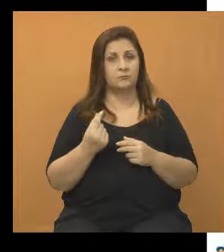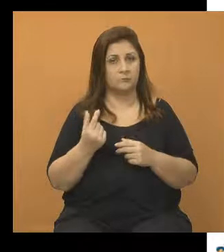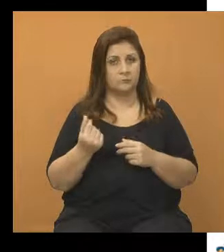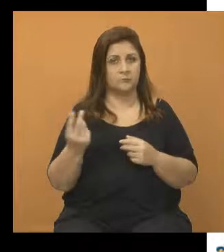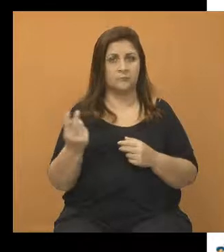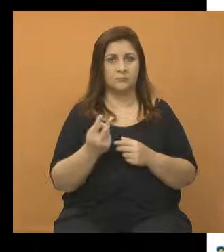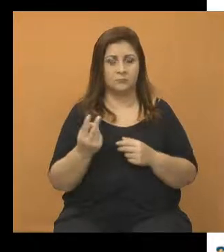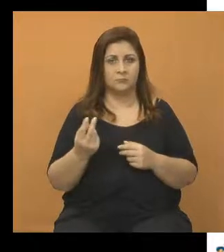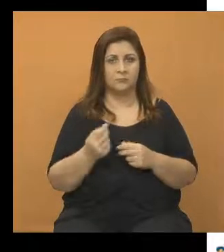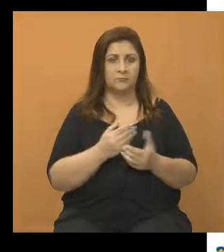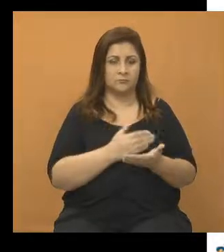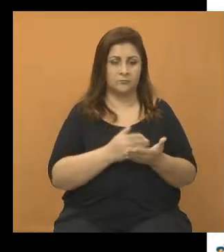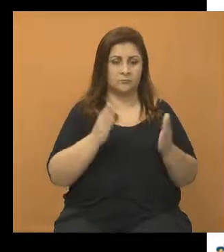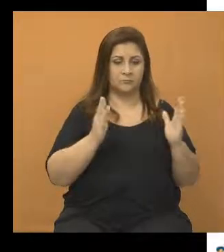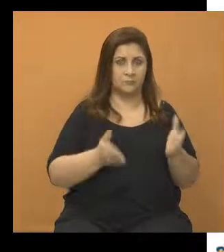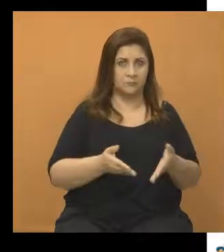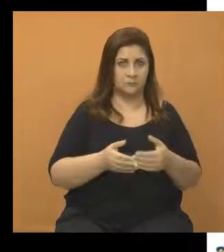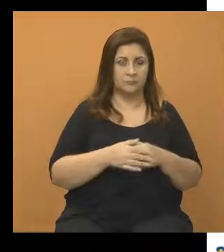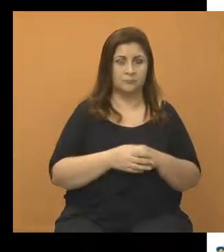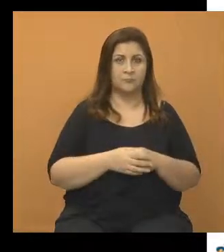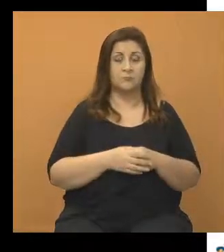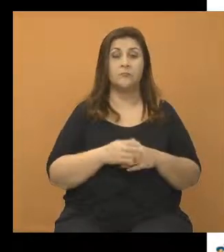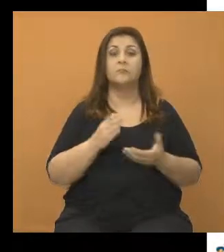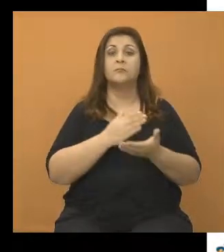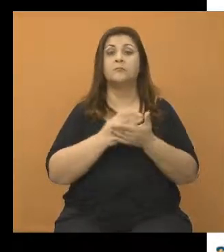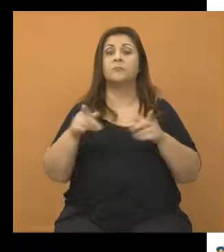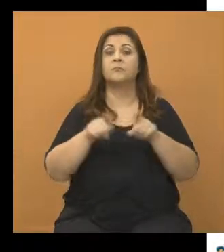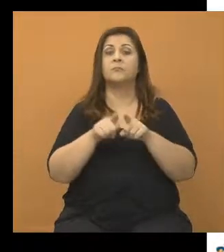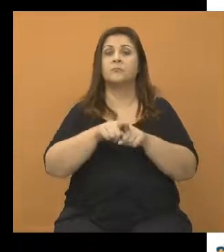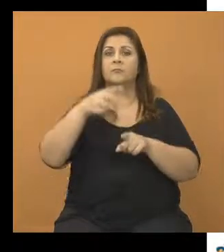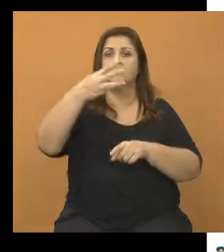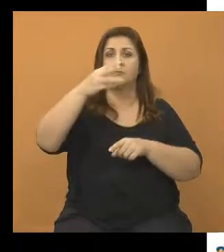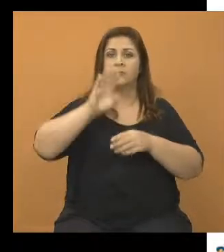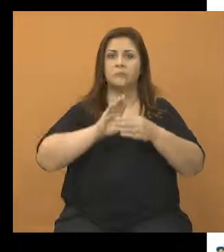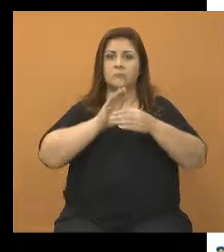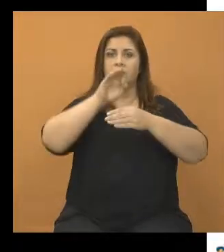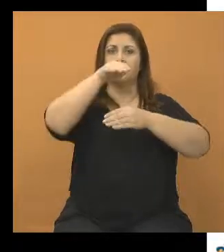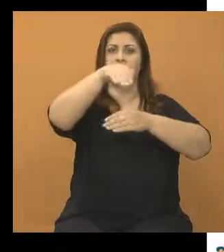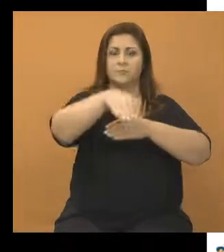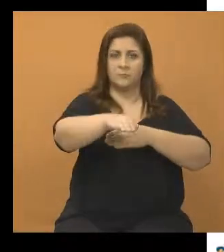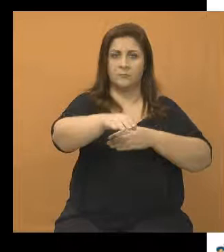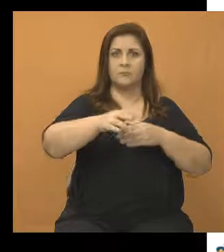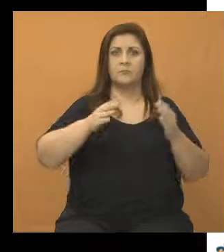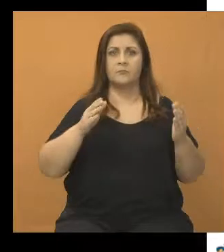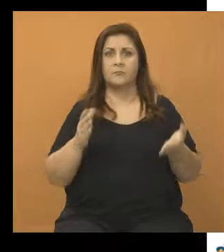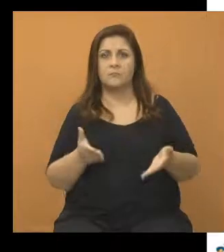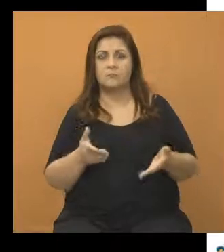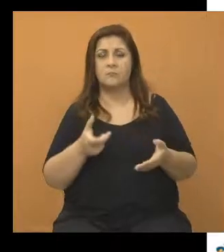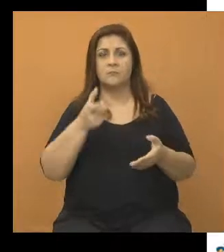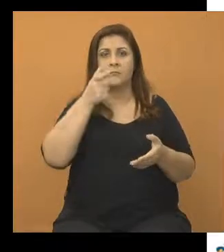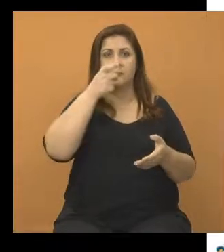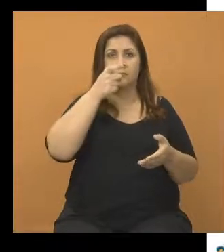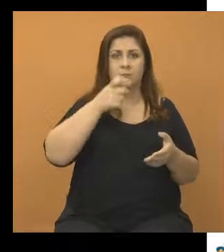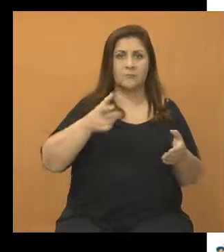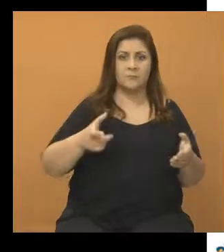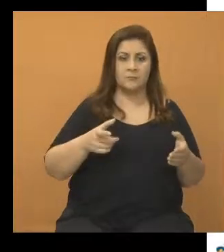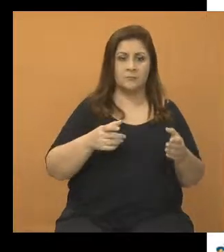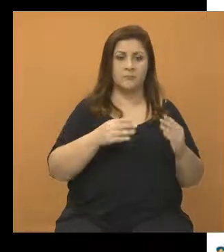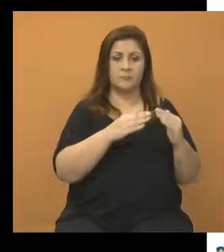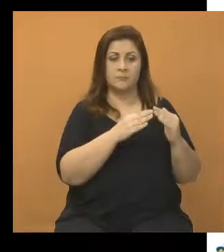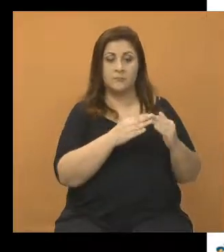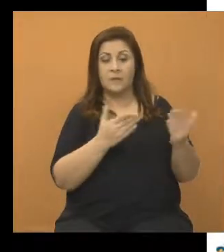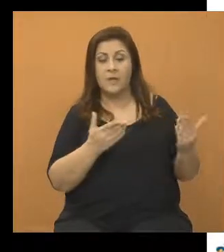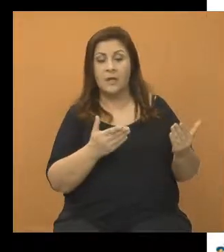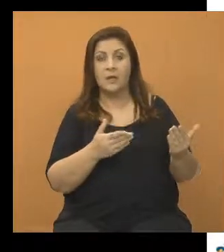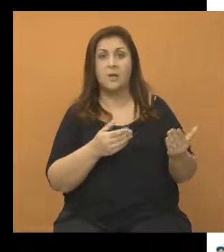também. A gente inicia a terceira ponte, né? A gente já começou a fazer as desapropriações, já protocolou